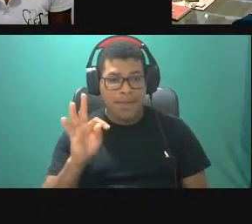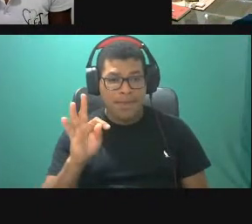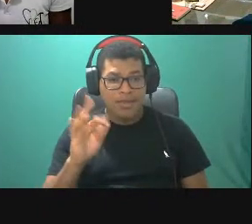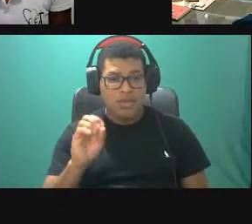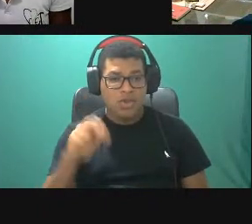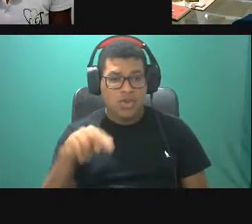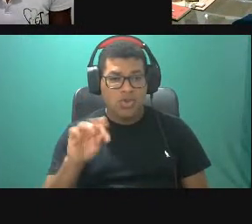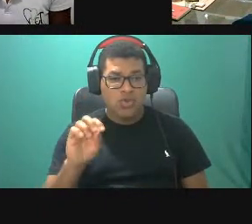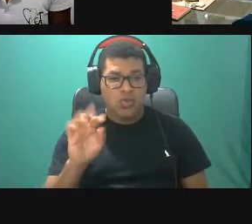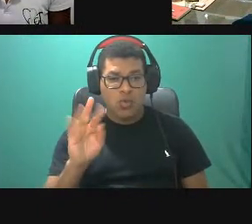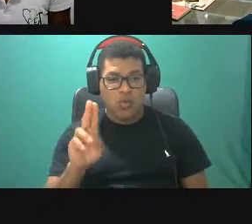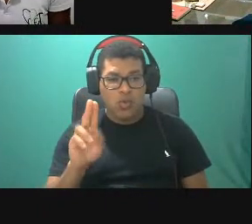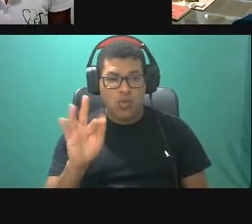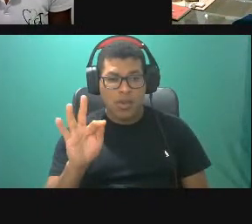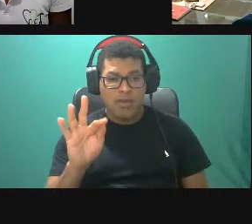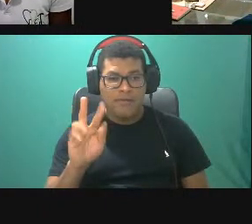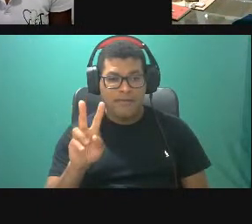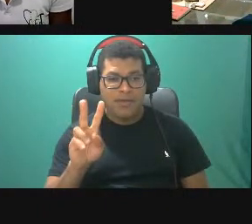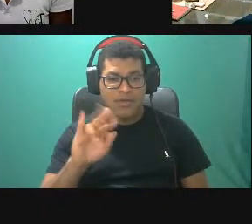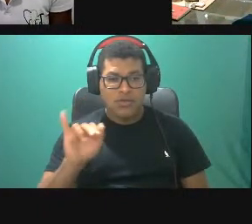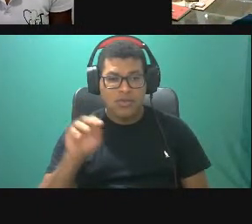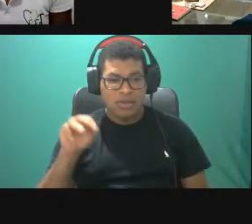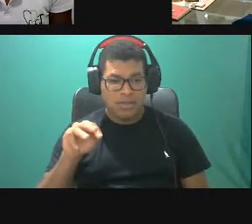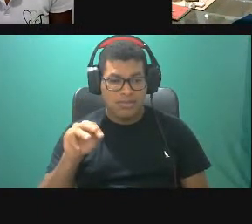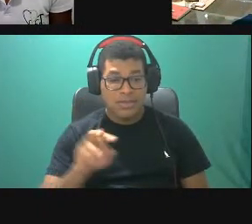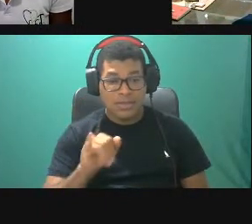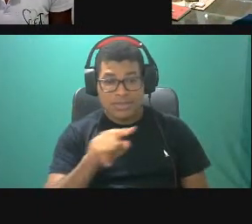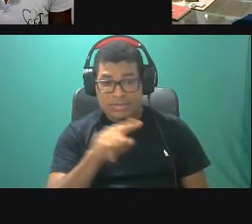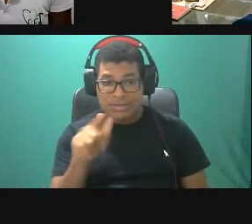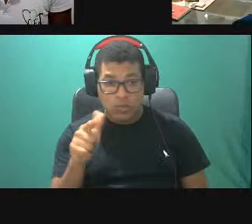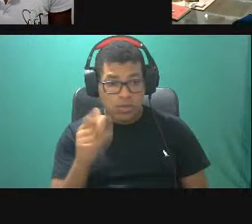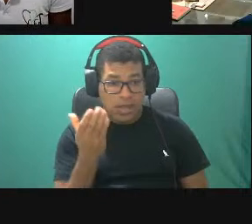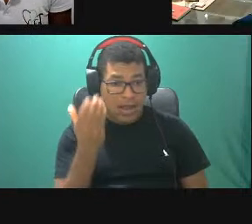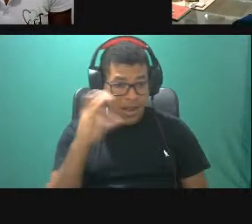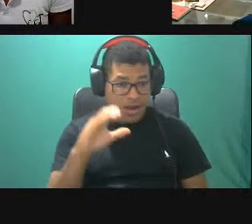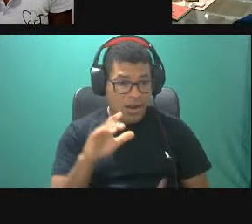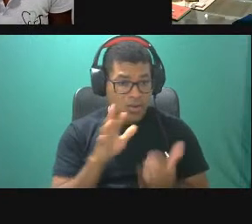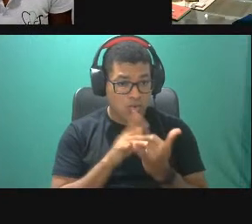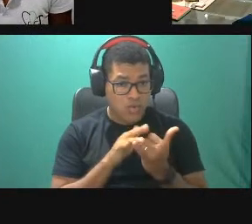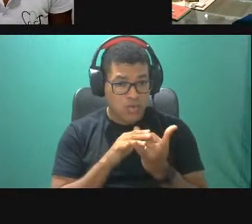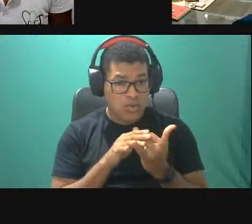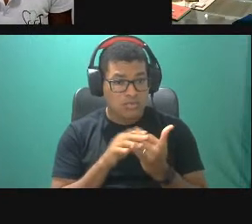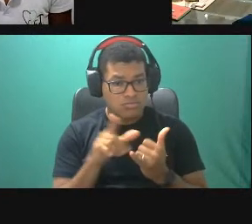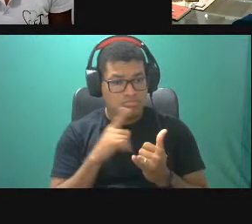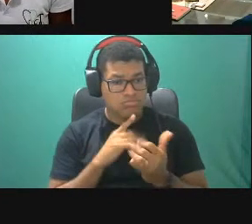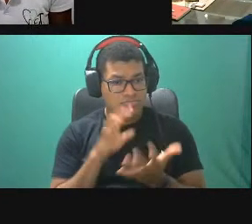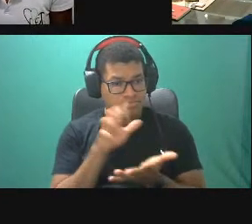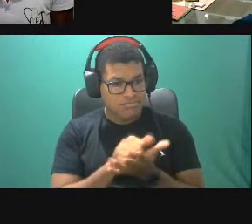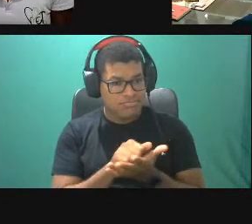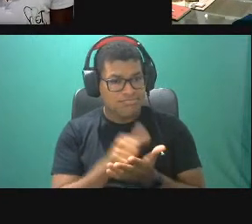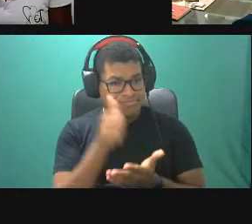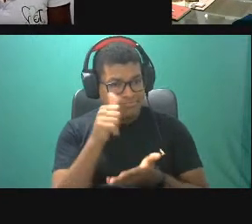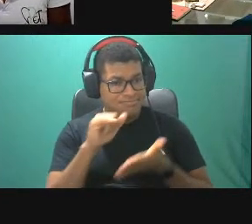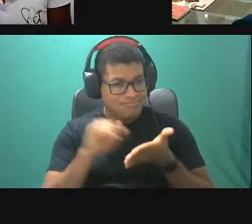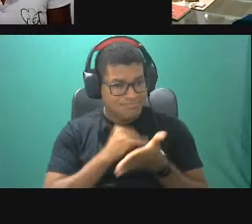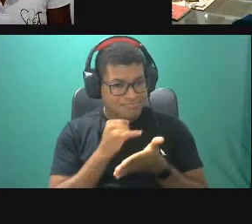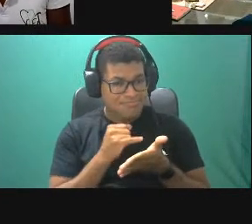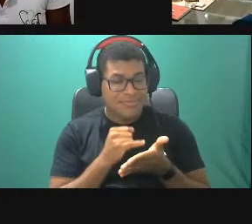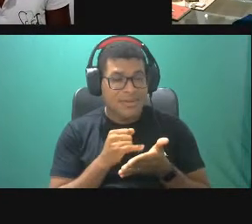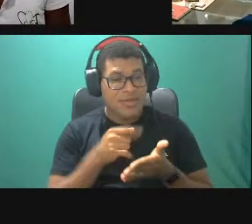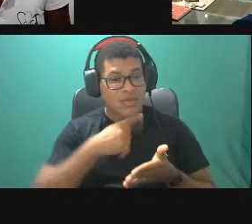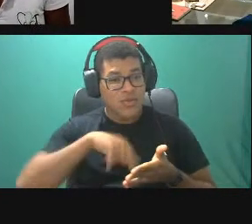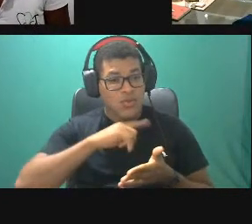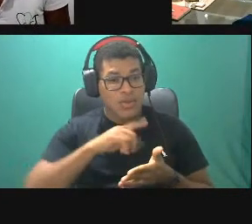@petodontoufvjm. Se você ainda não faz parte do canal, né, se inscreva, que a gente está sempre trazendo